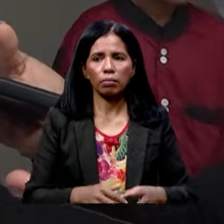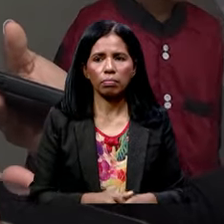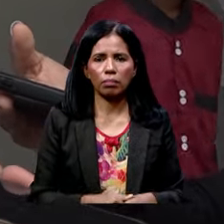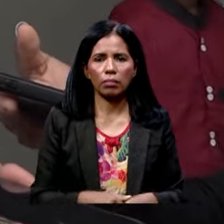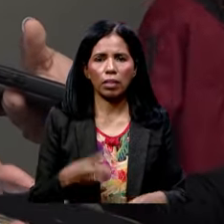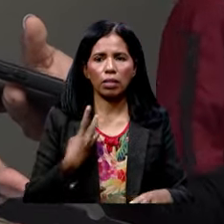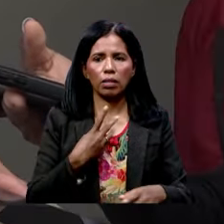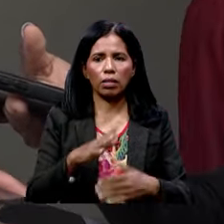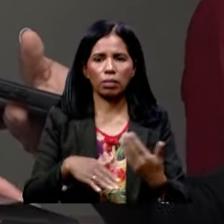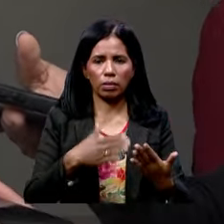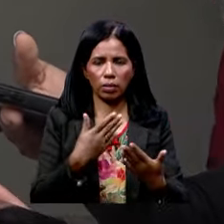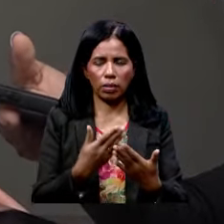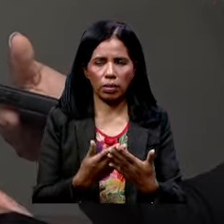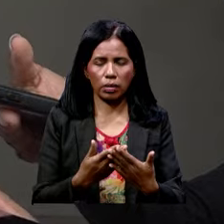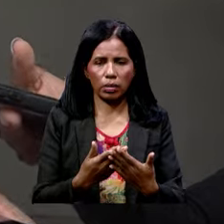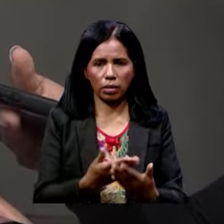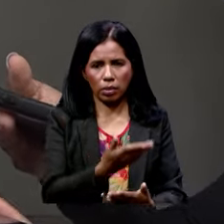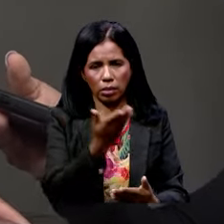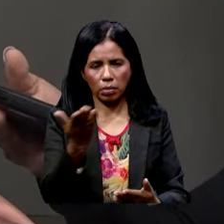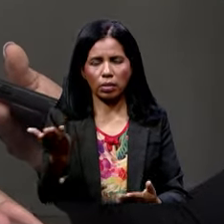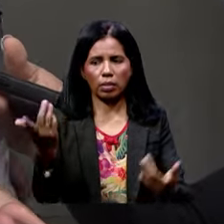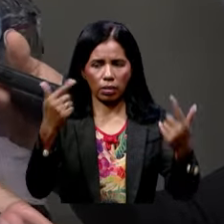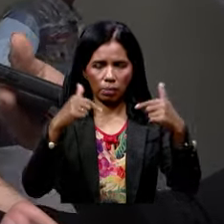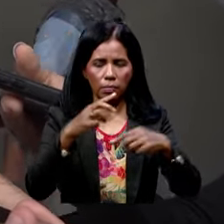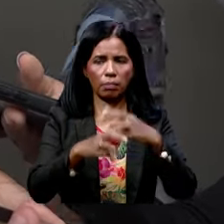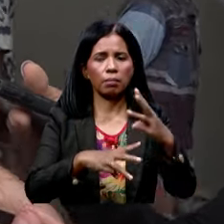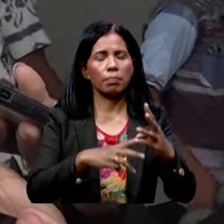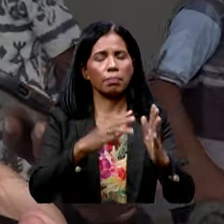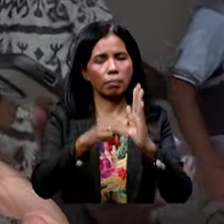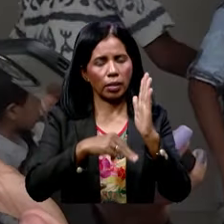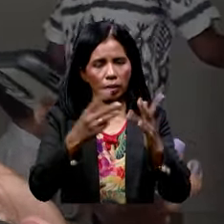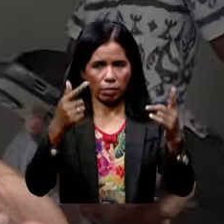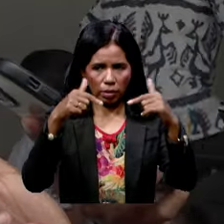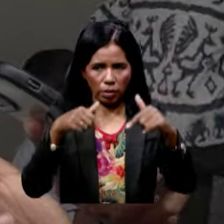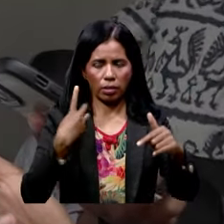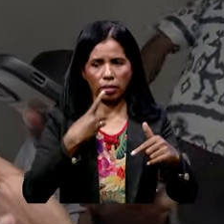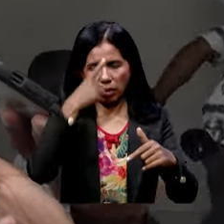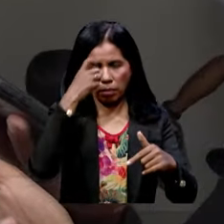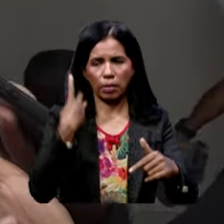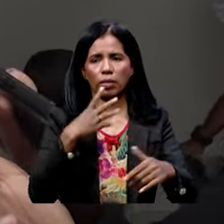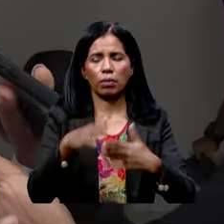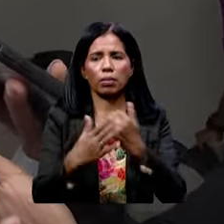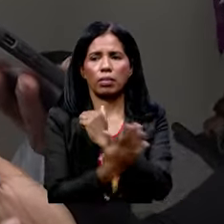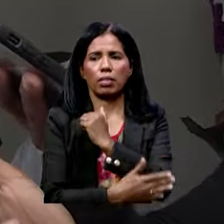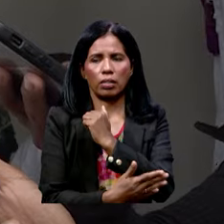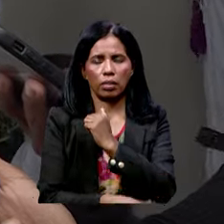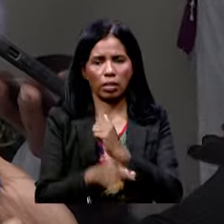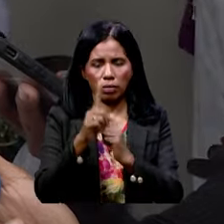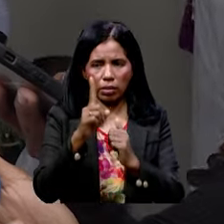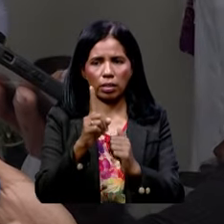Ita hoto tu. Ita bosira media maia, né? Também ita hoto tu. País, né? País ira